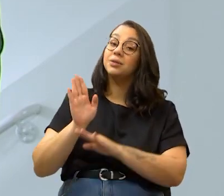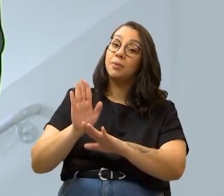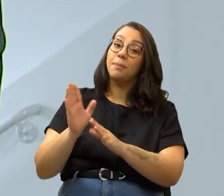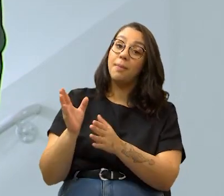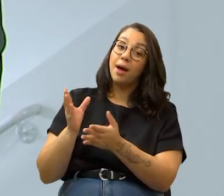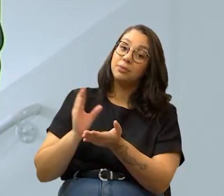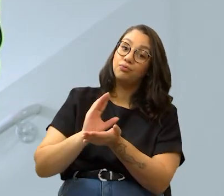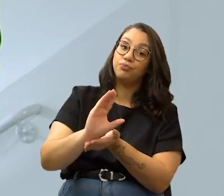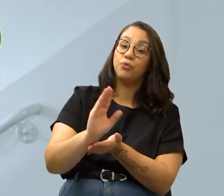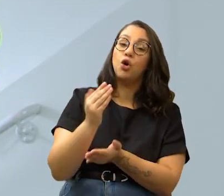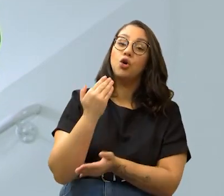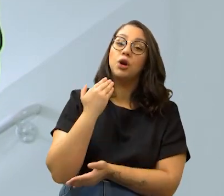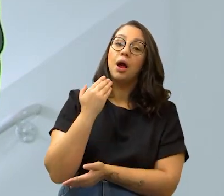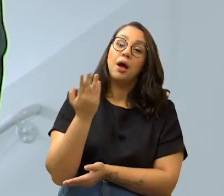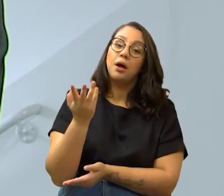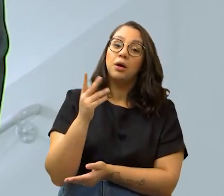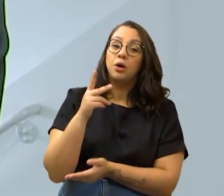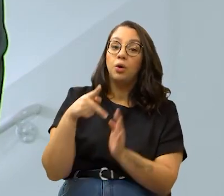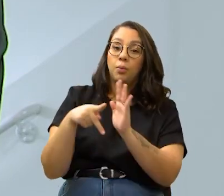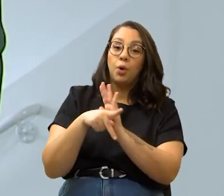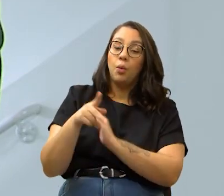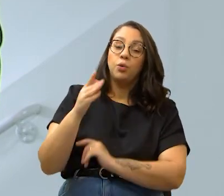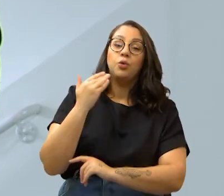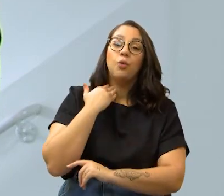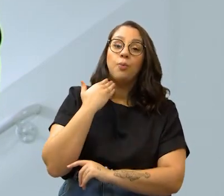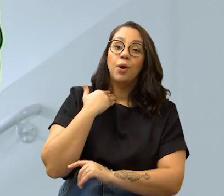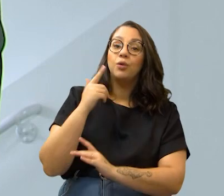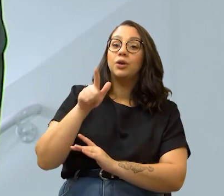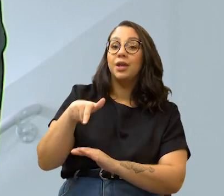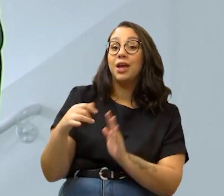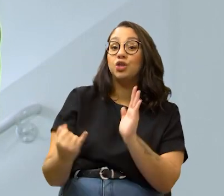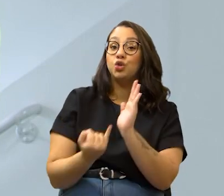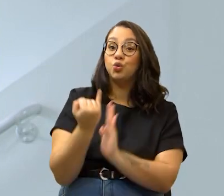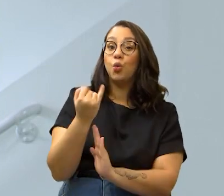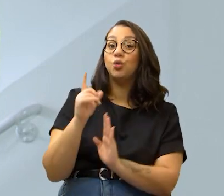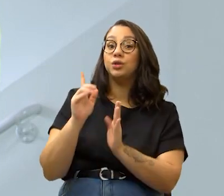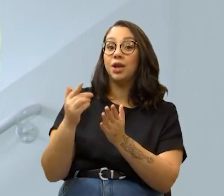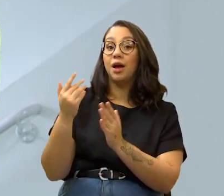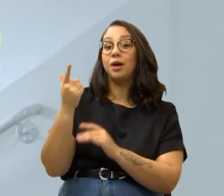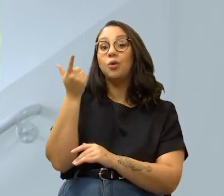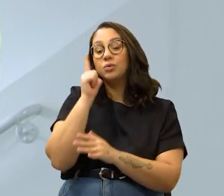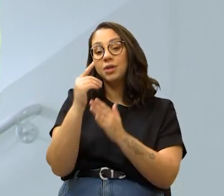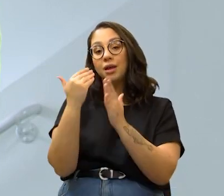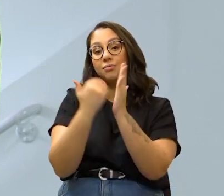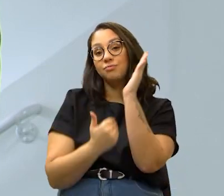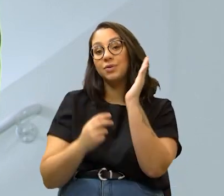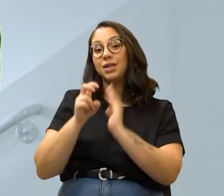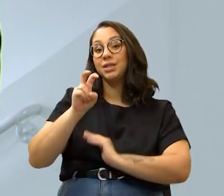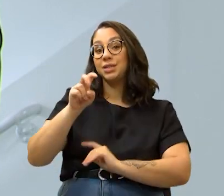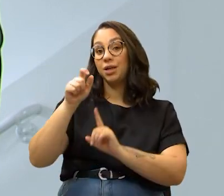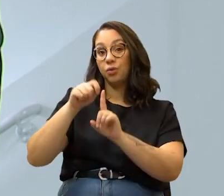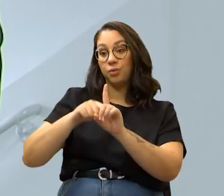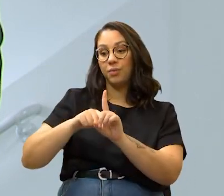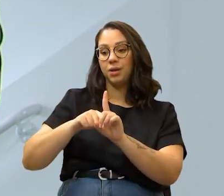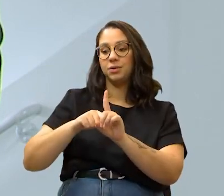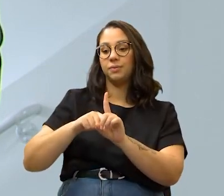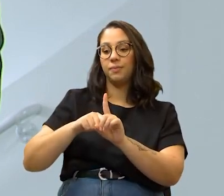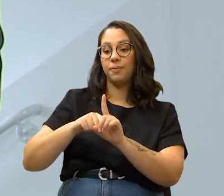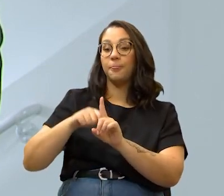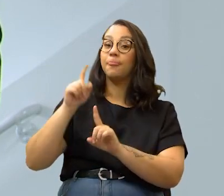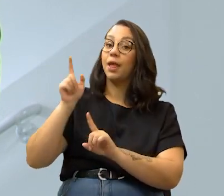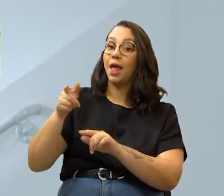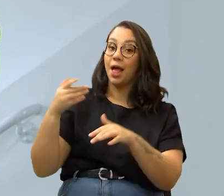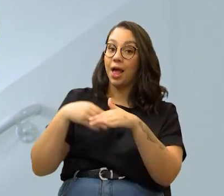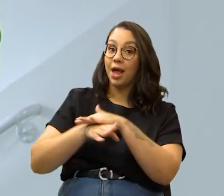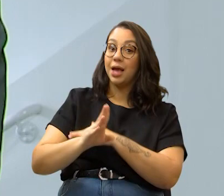mês, colocando na poupança todo mês, como é juros sobre juros, a gente já consegue reduzir 5 meses. Então, eu estou falando de